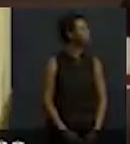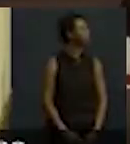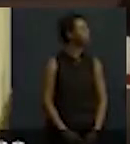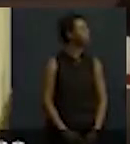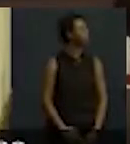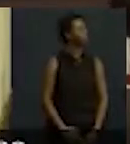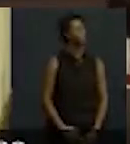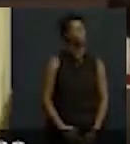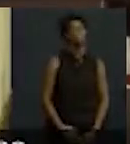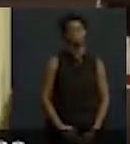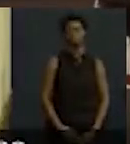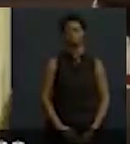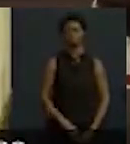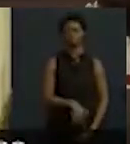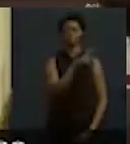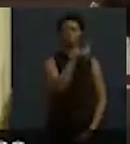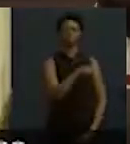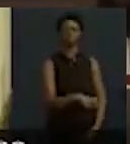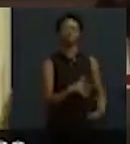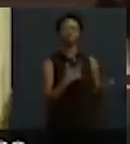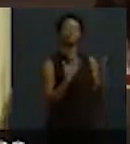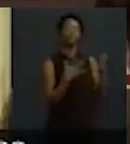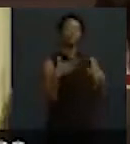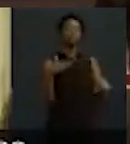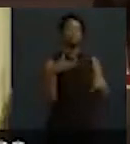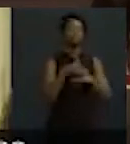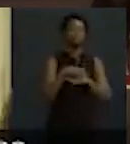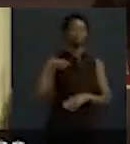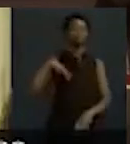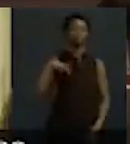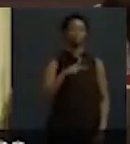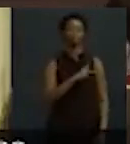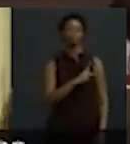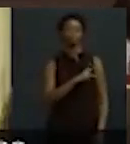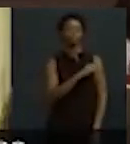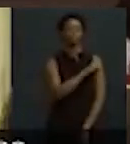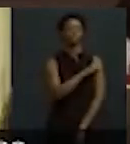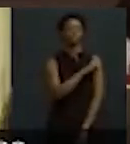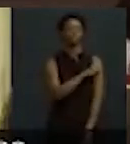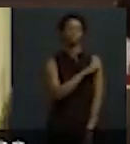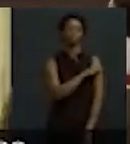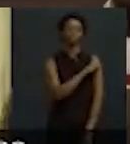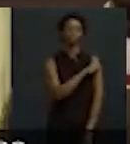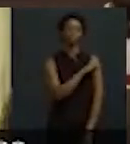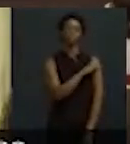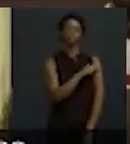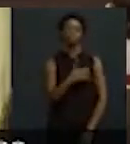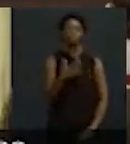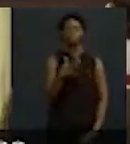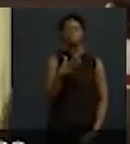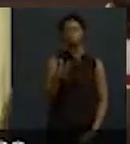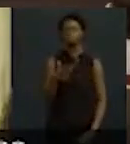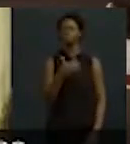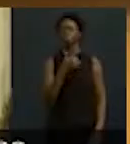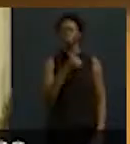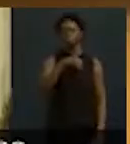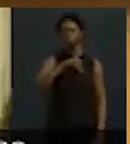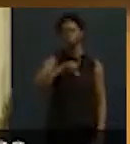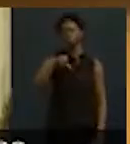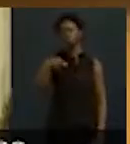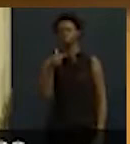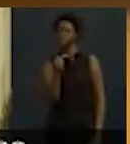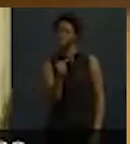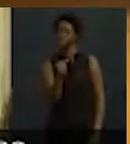Nossa homenageada ingressou no Ministério Público do Estado do Rio de Janeiro nos idos de